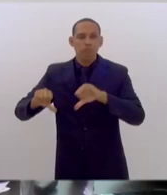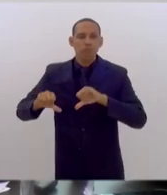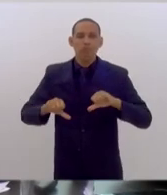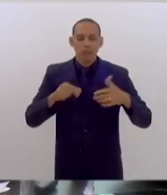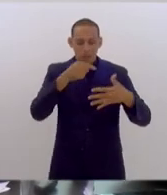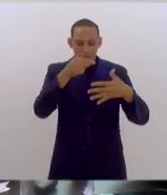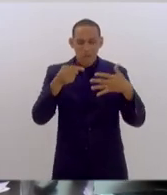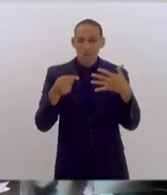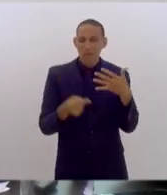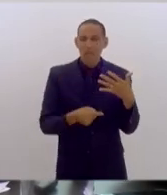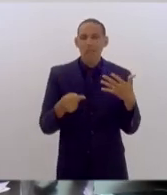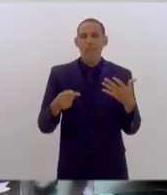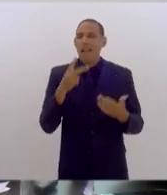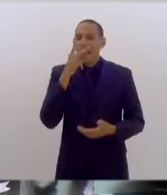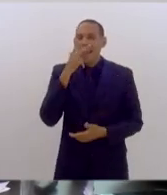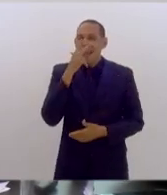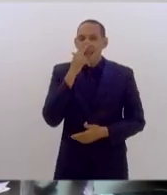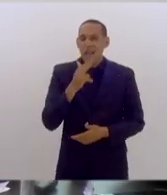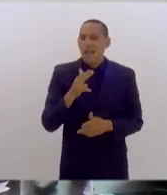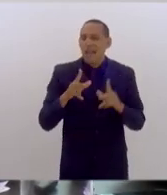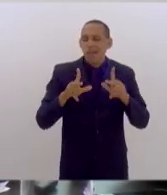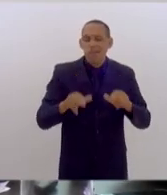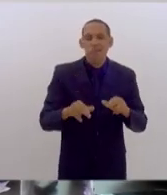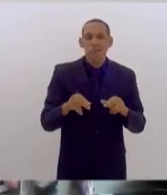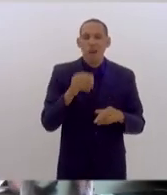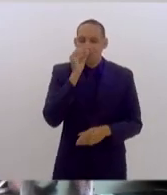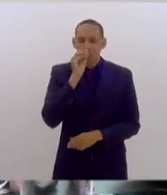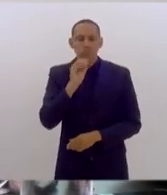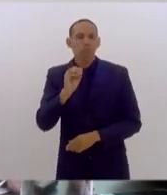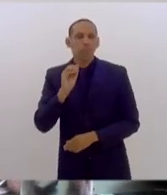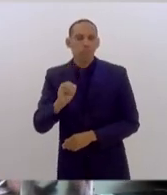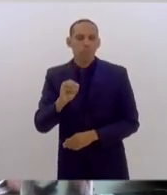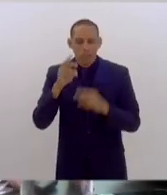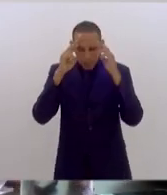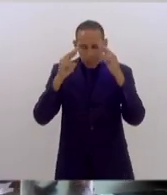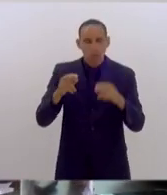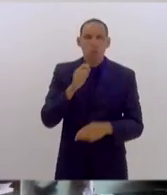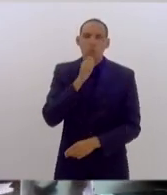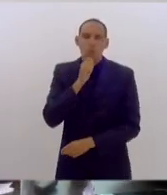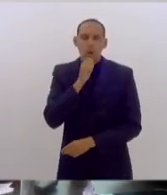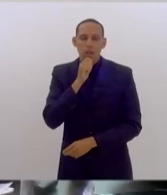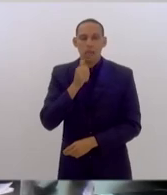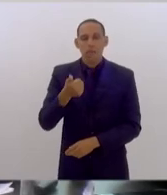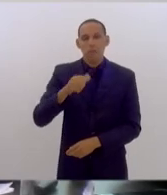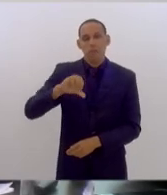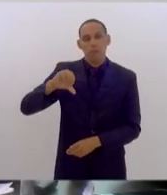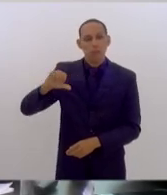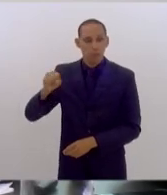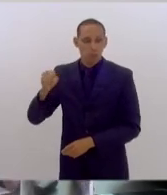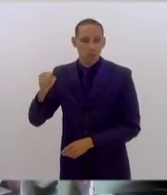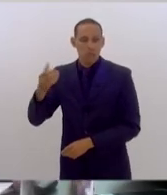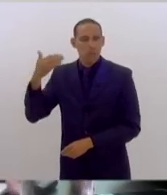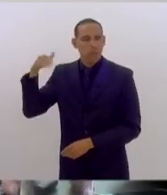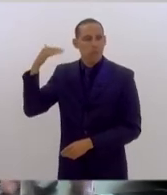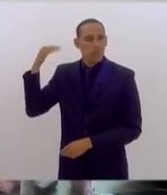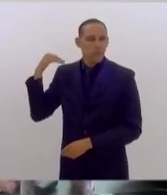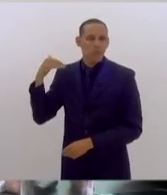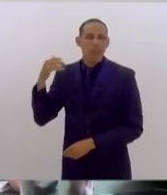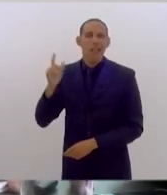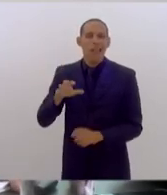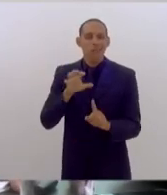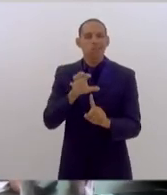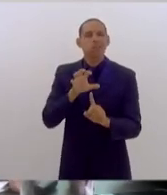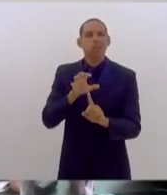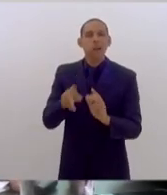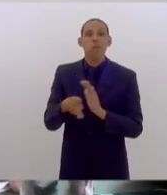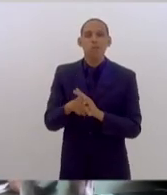se configura como afronta e desrespeito ao cidadão Trabalhador em 1998 a sua influência da vida da verdadeira panaceia